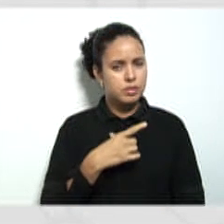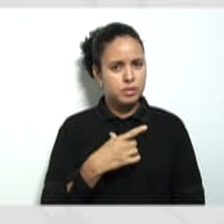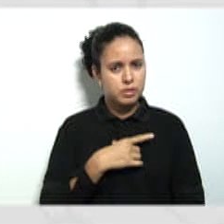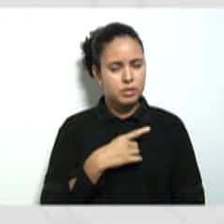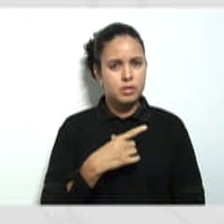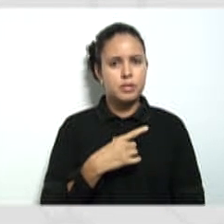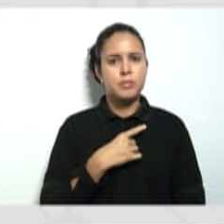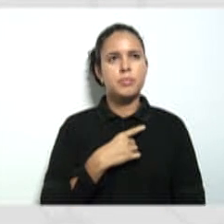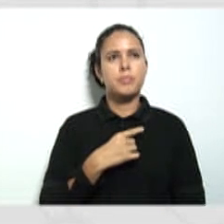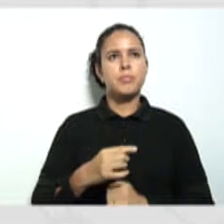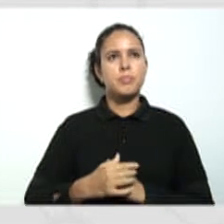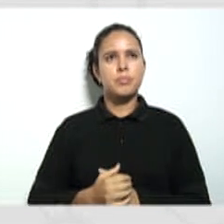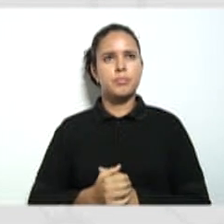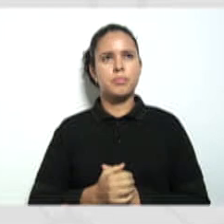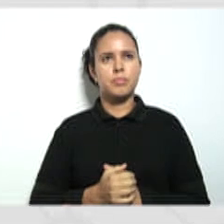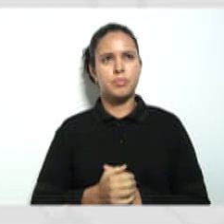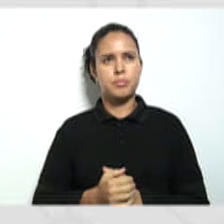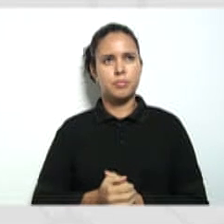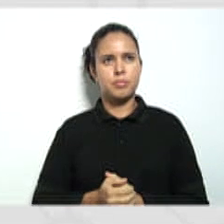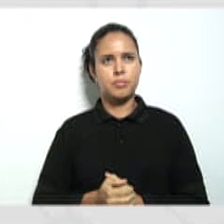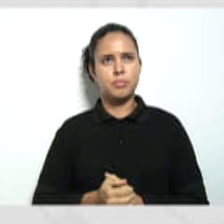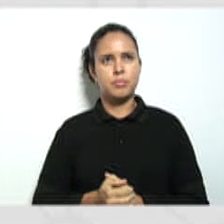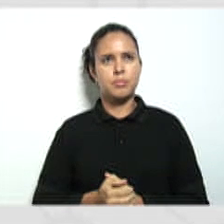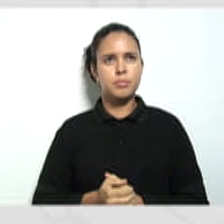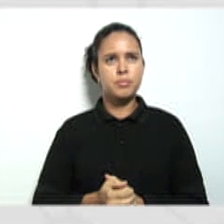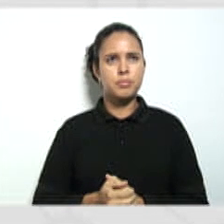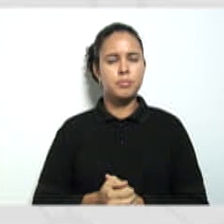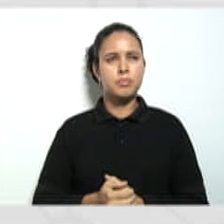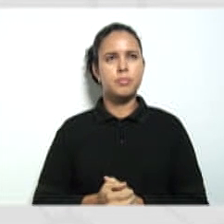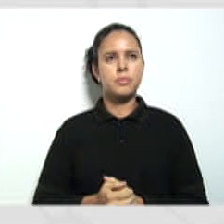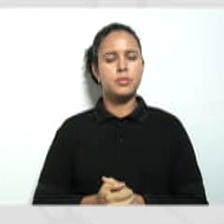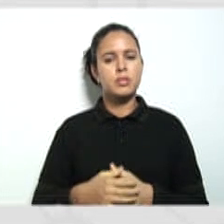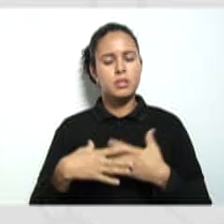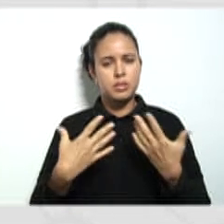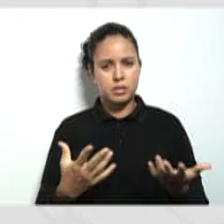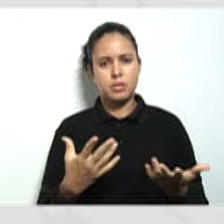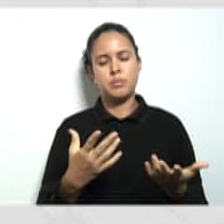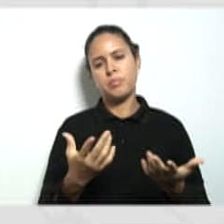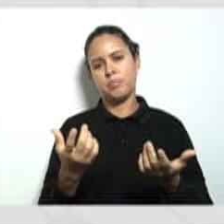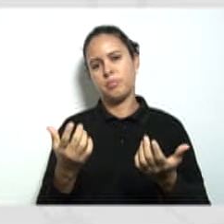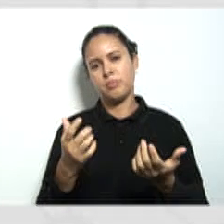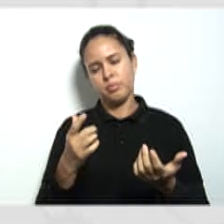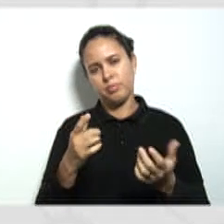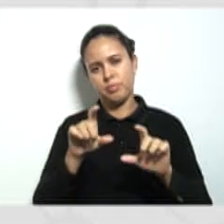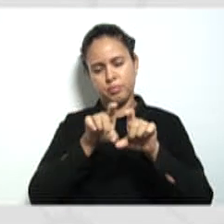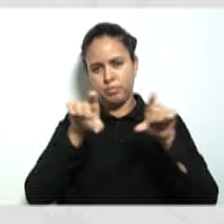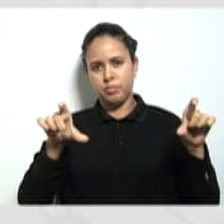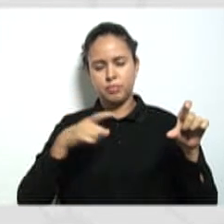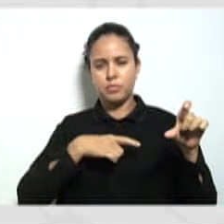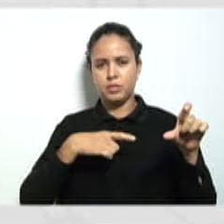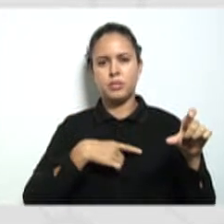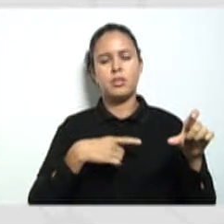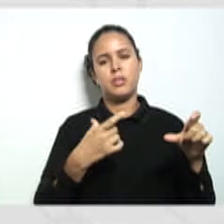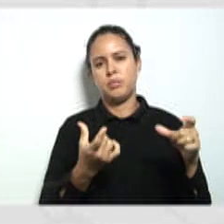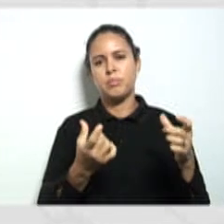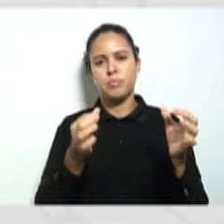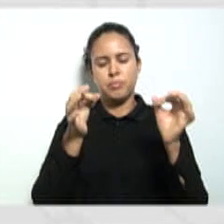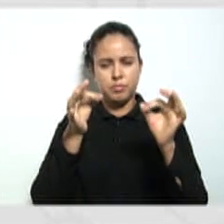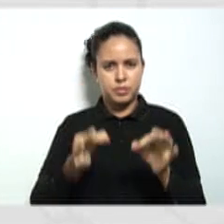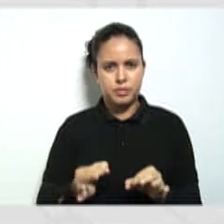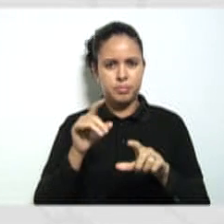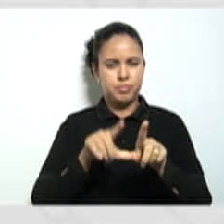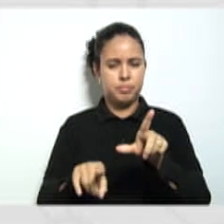né? No enunciado ela falou bastante sobre extração e sobre minerais. Então a resposta correta é a letra